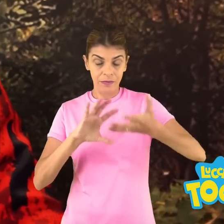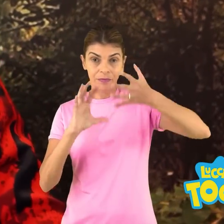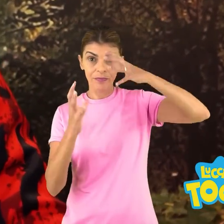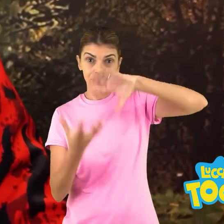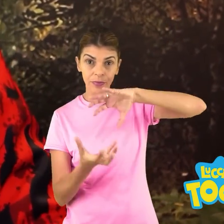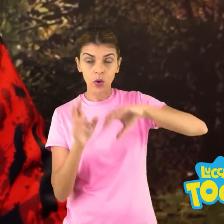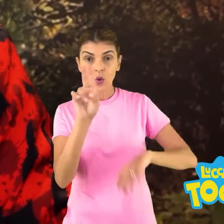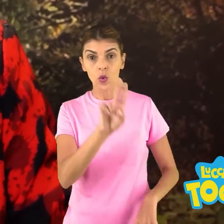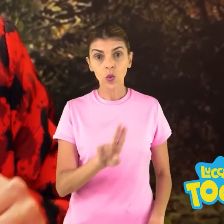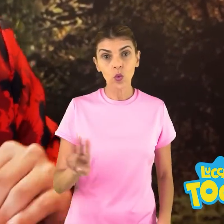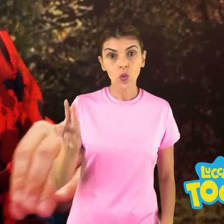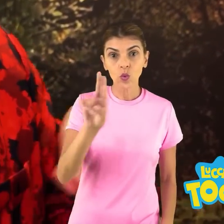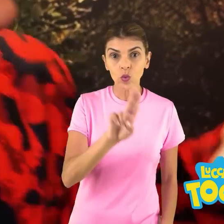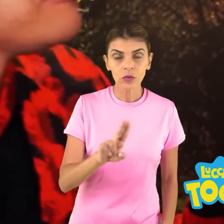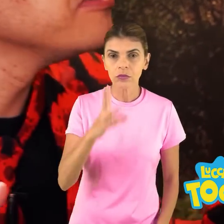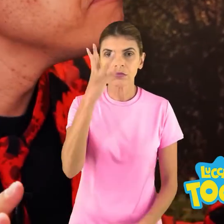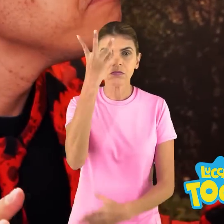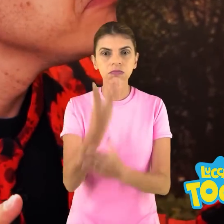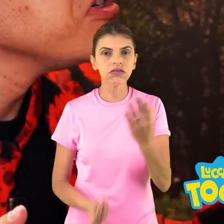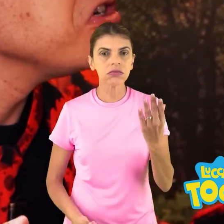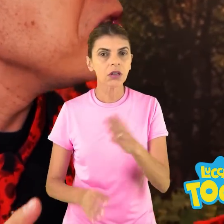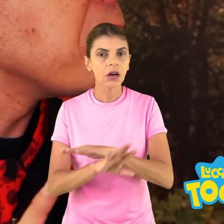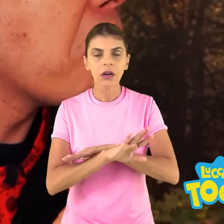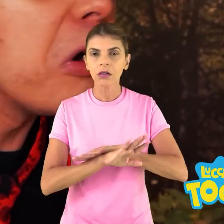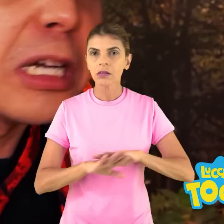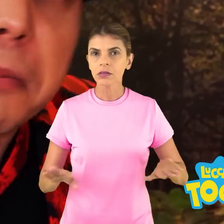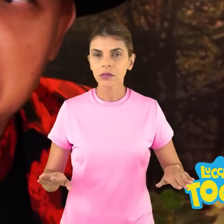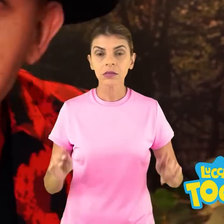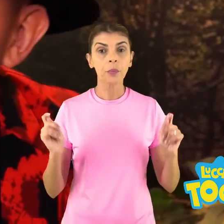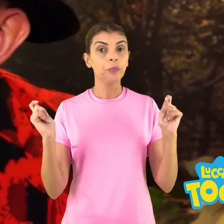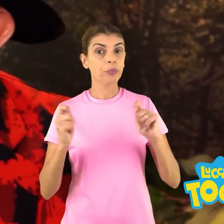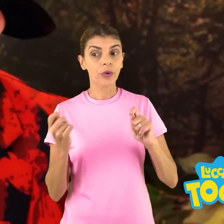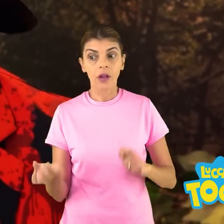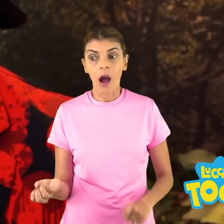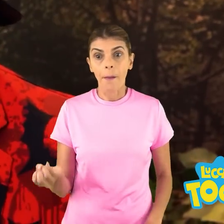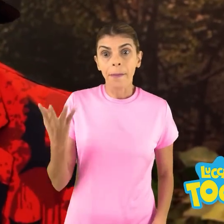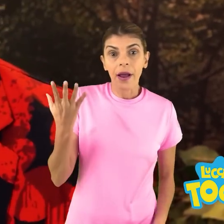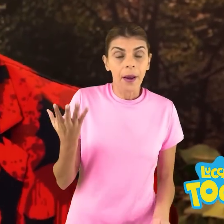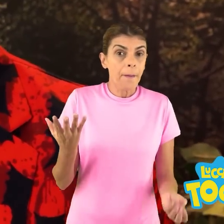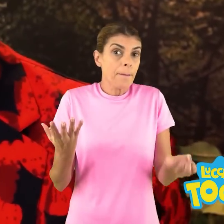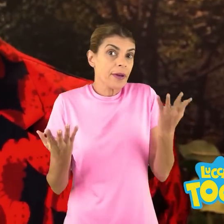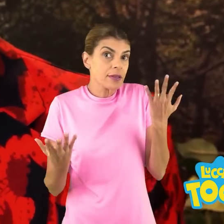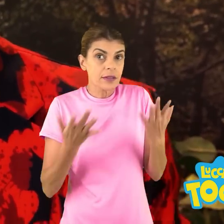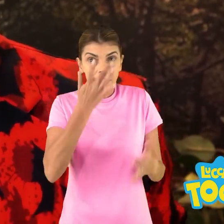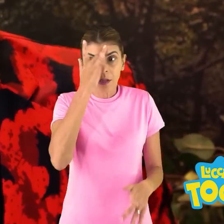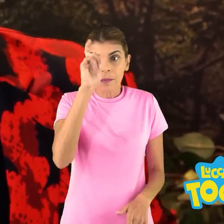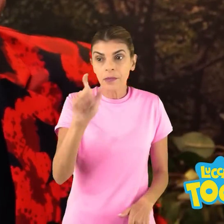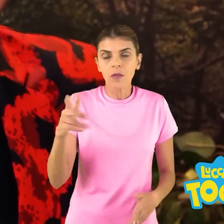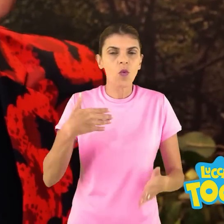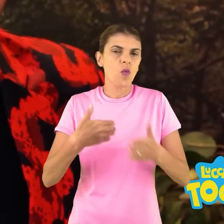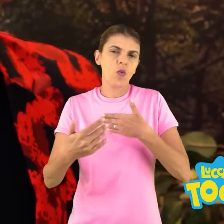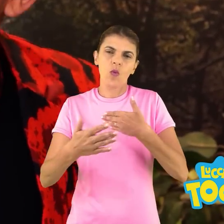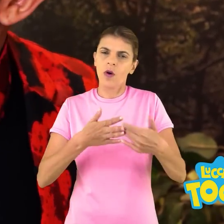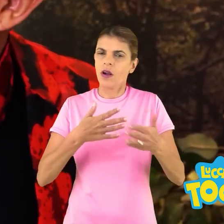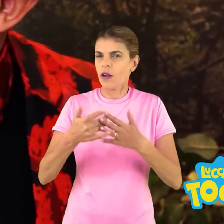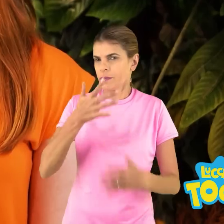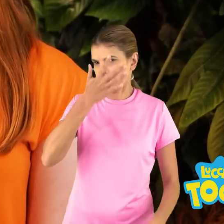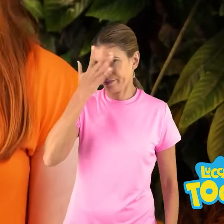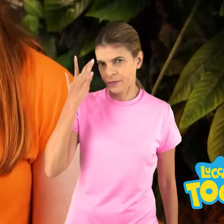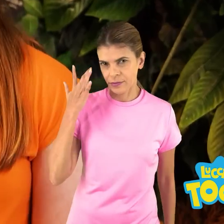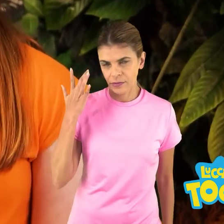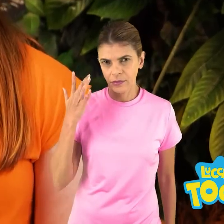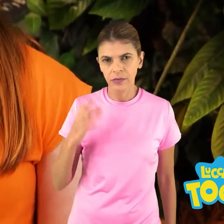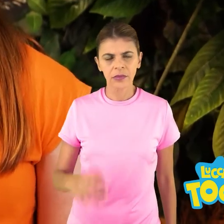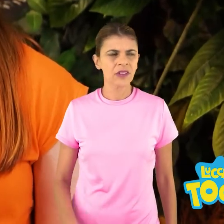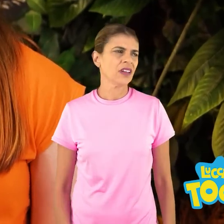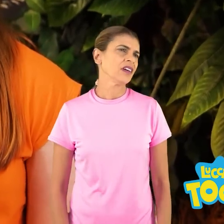reverso é usado, ele desaparece e pode aparecer nas mãos de qualquer pessoa.